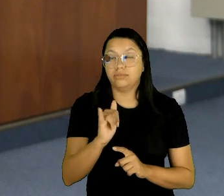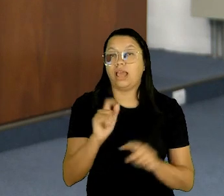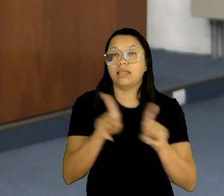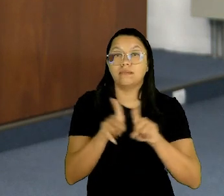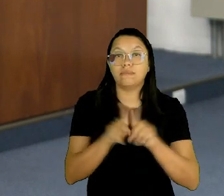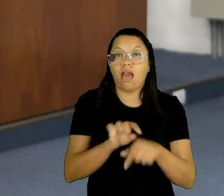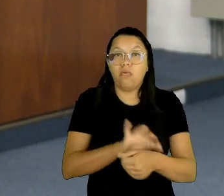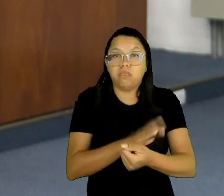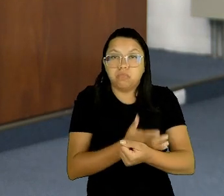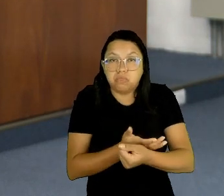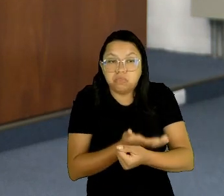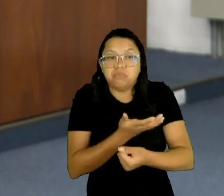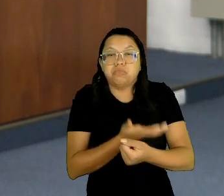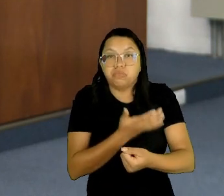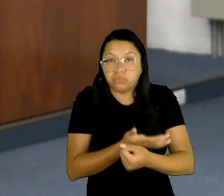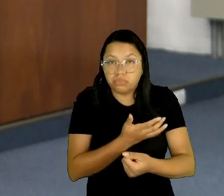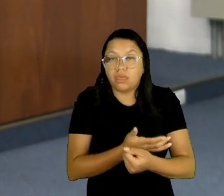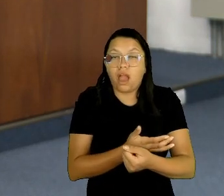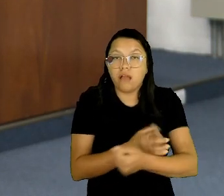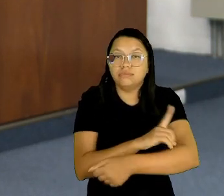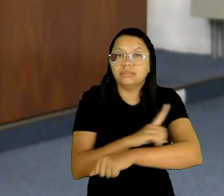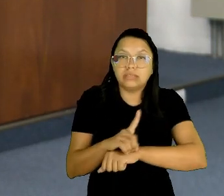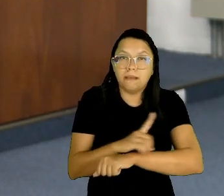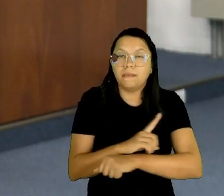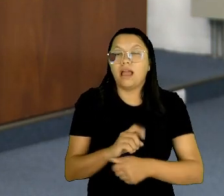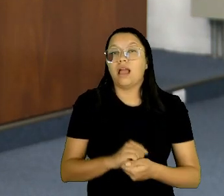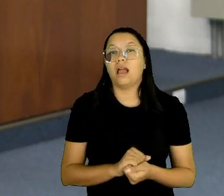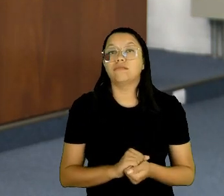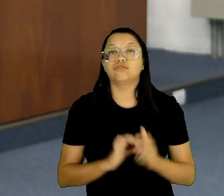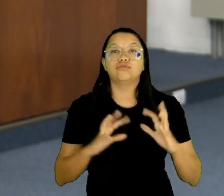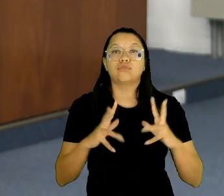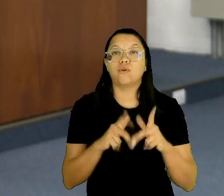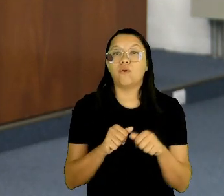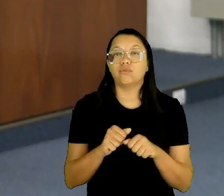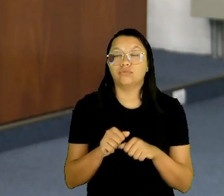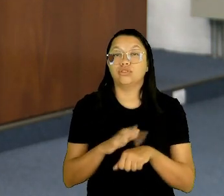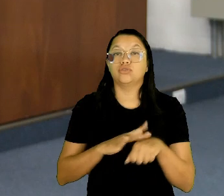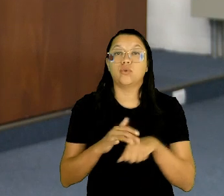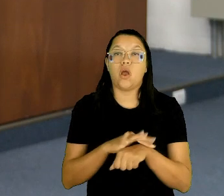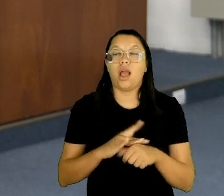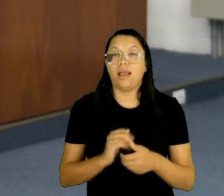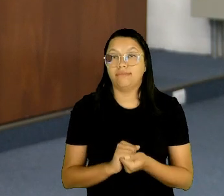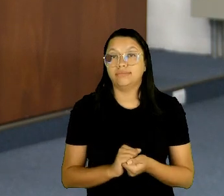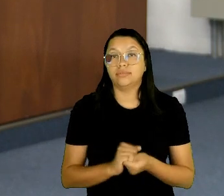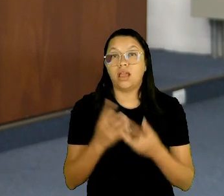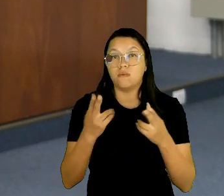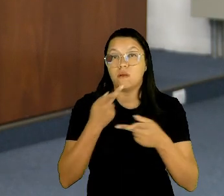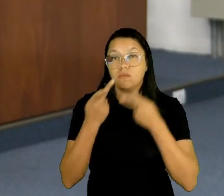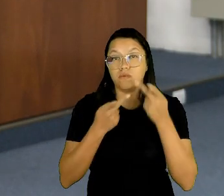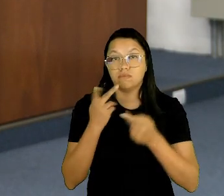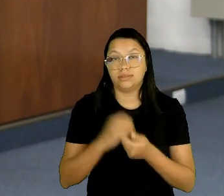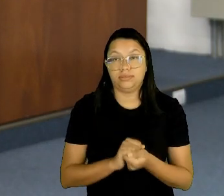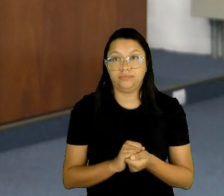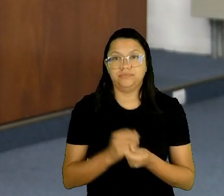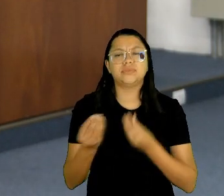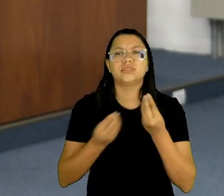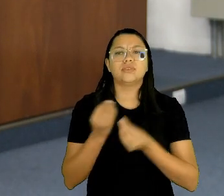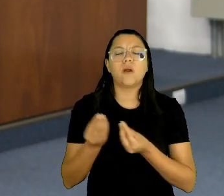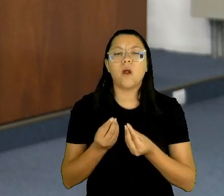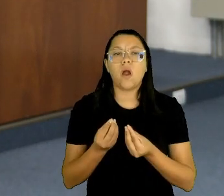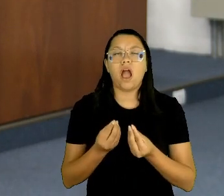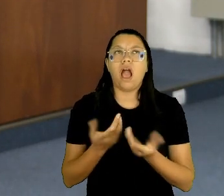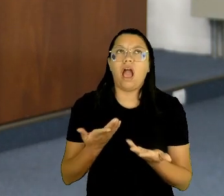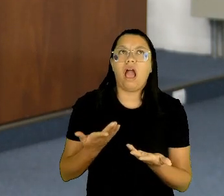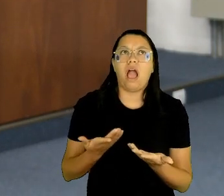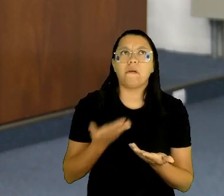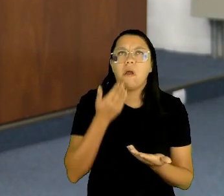vai prevenir tanto a hipertensão, a dislipidemia, o diabetes e as doenças em si, como eu comentei, né?